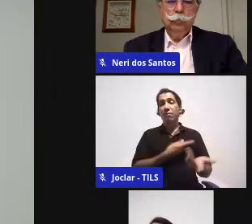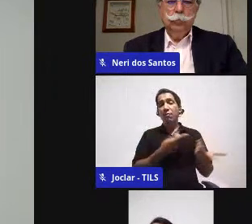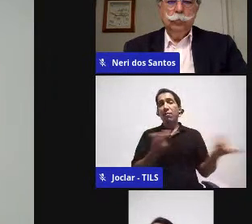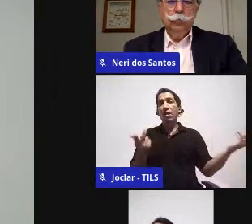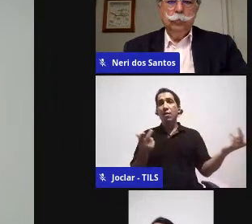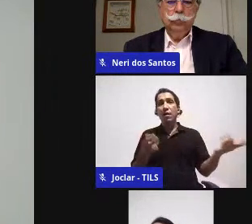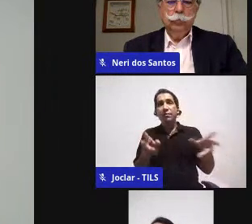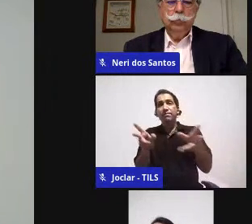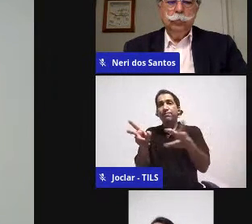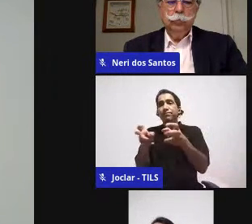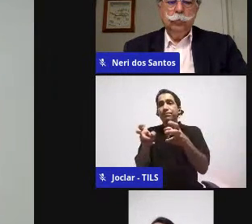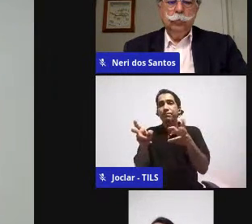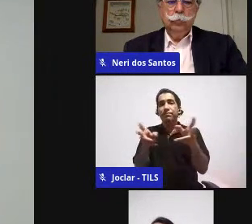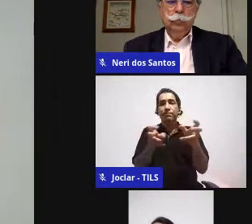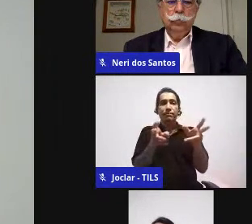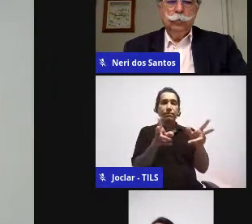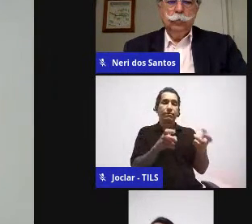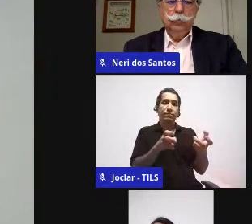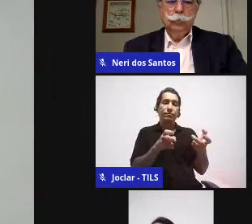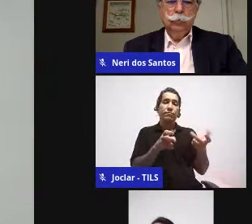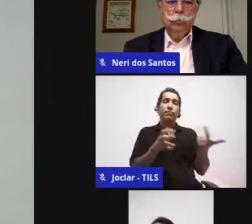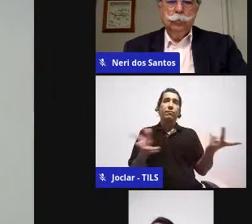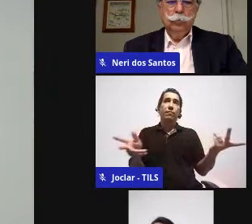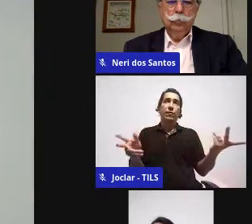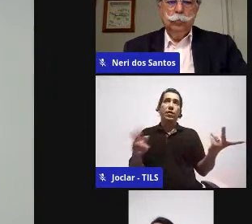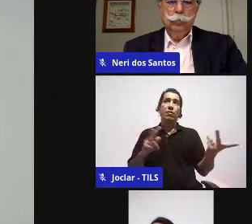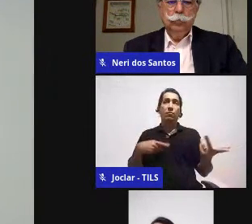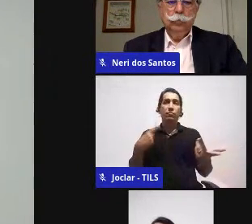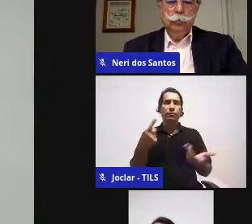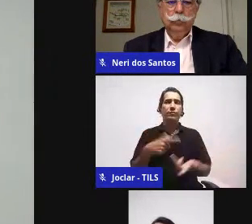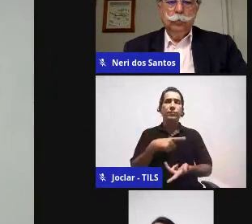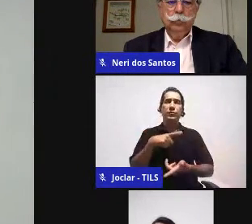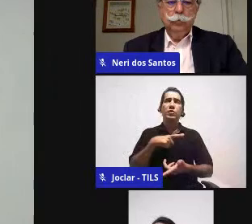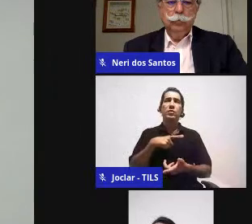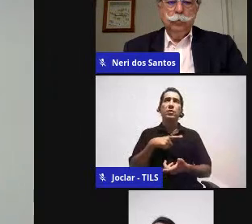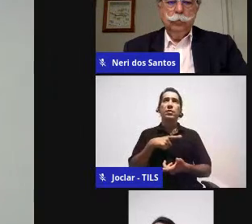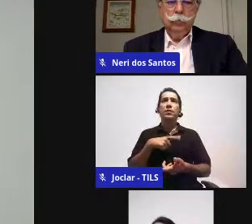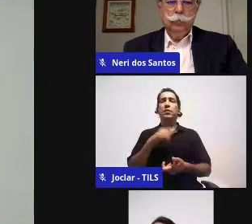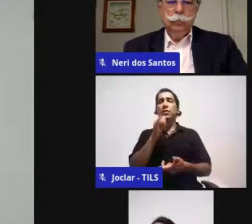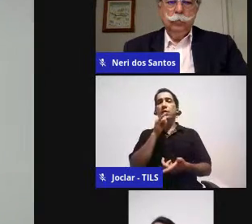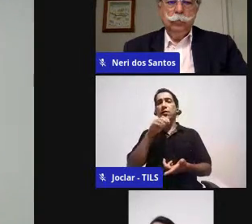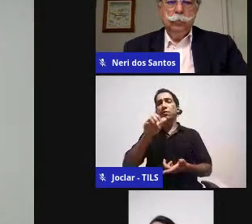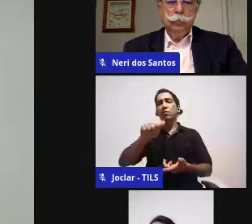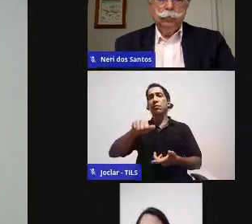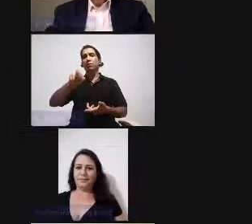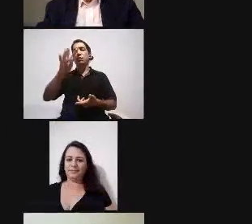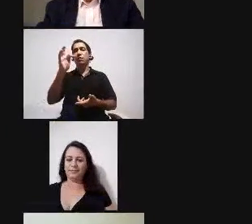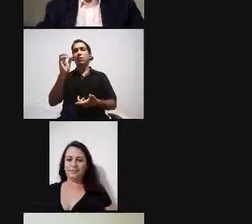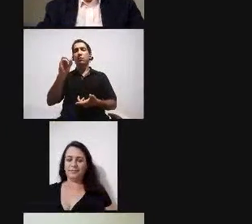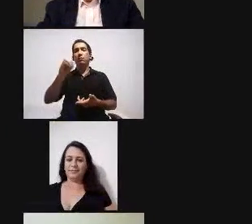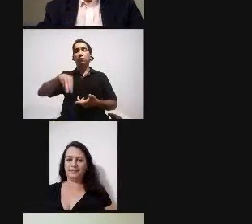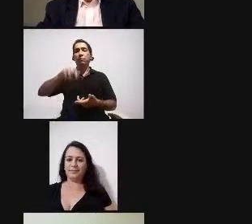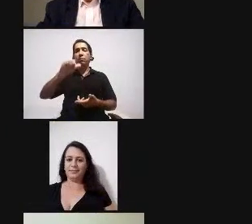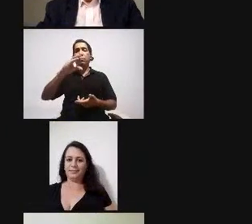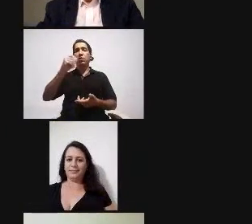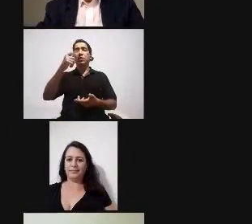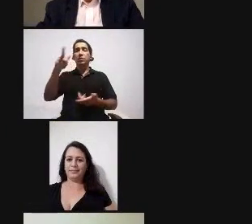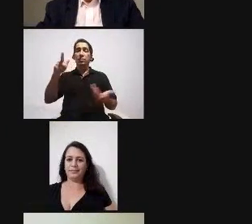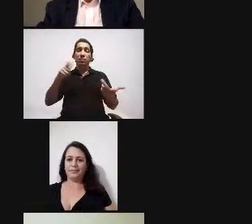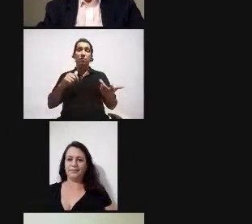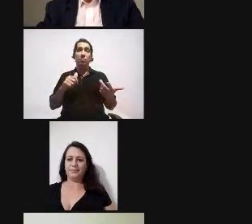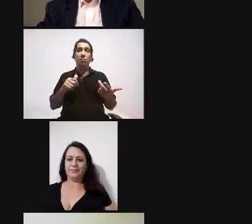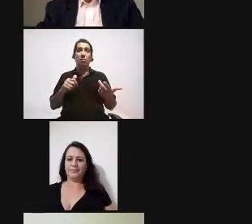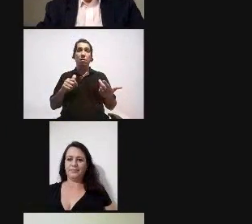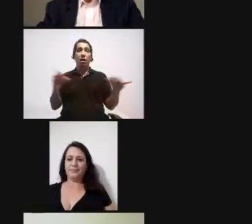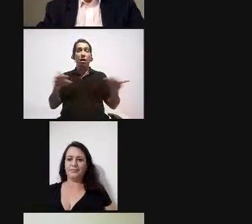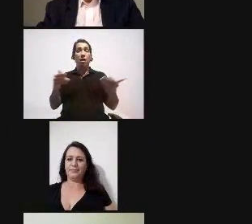percebido, é que da mesma forma que a gente tem na automação, né, que os processos eles não são mais em forma de pirâmide, né, em